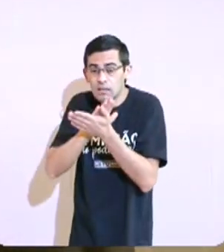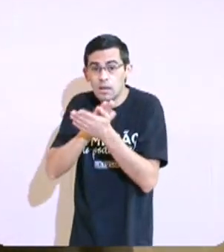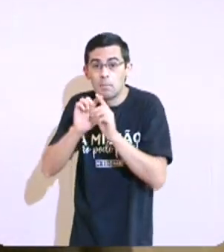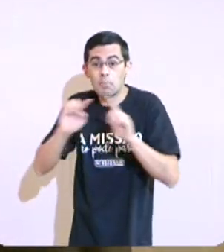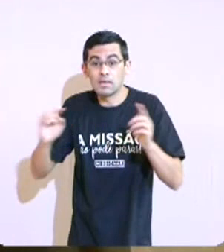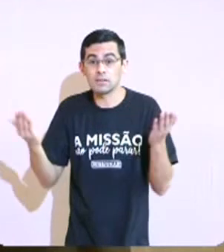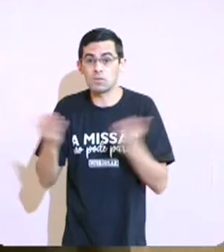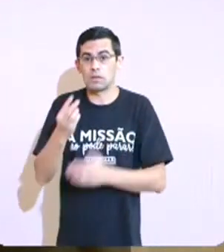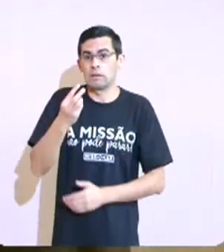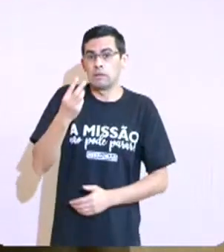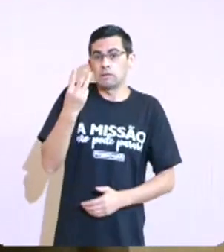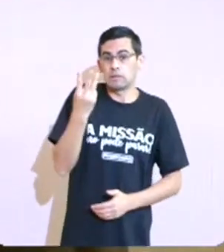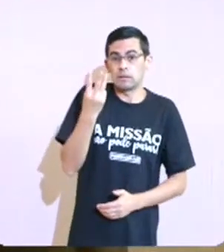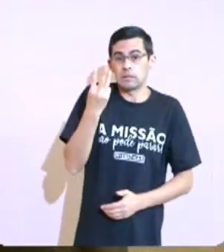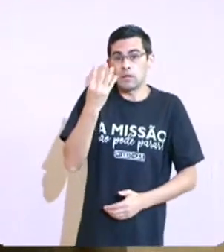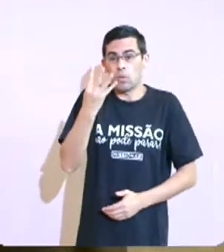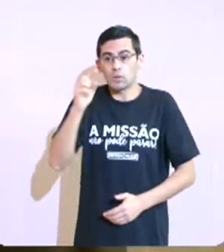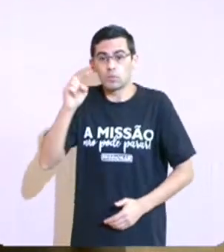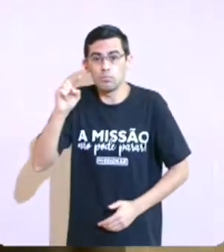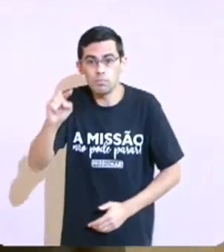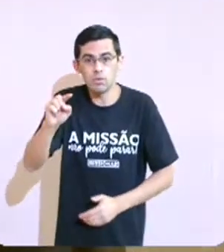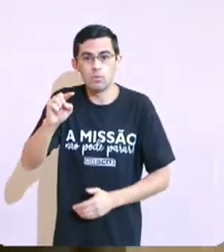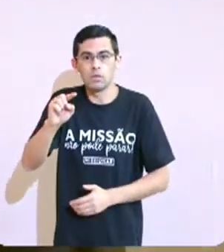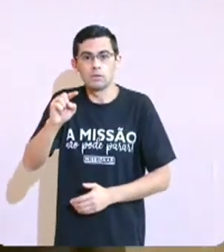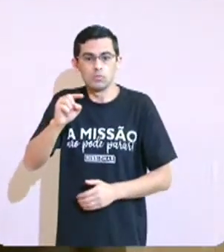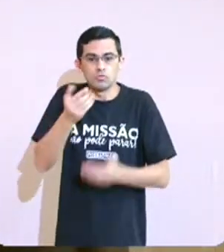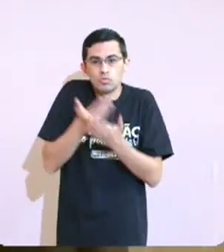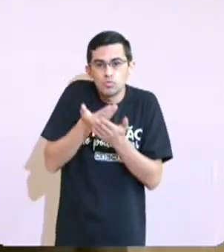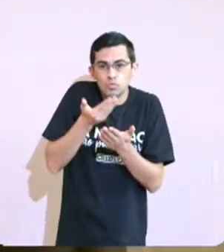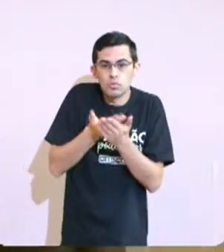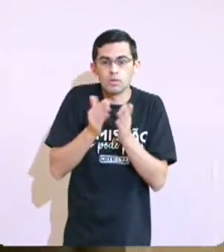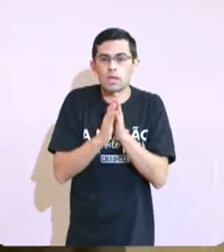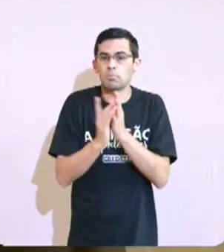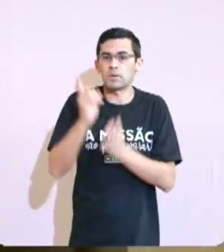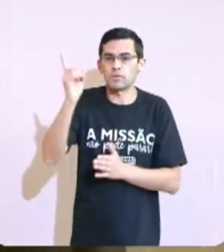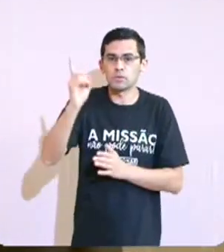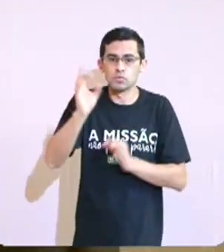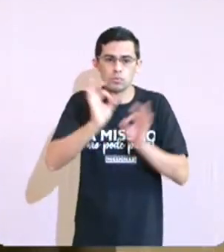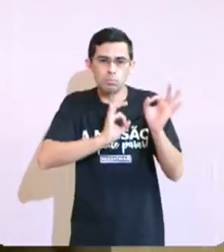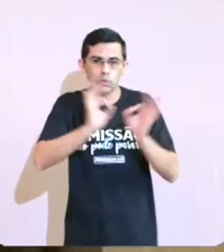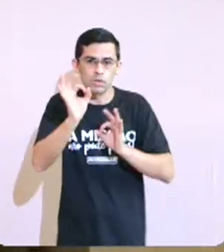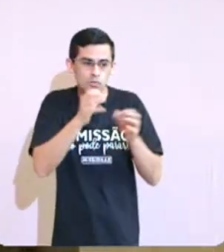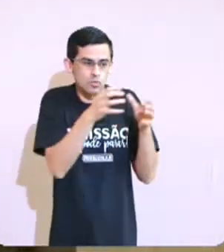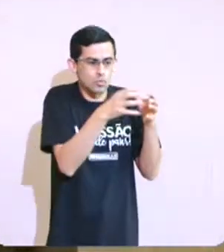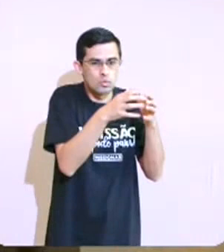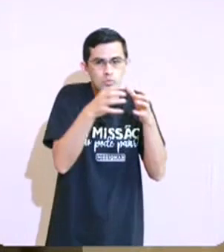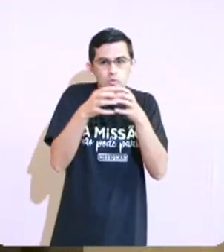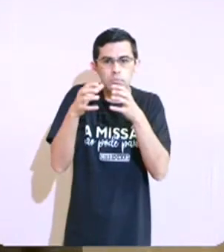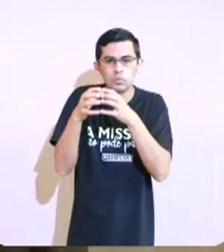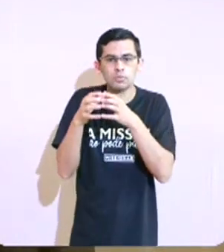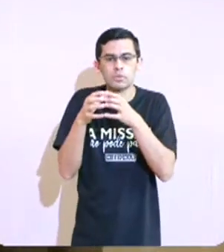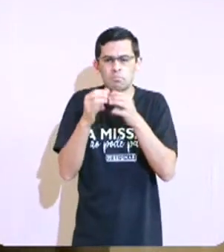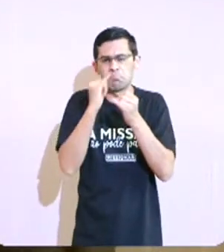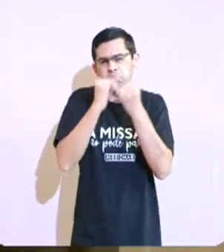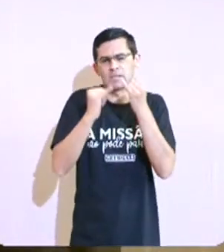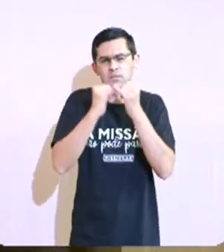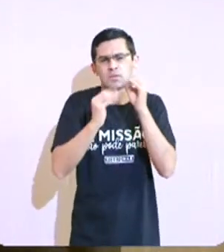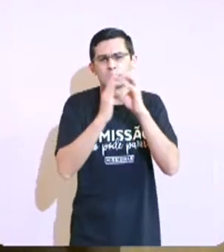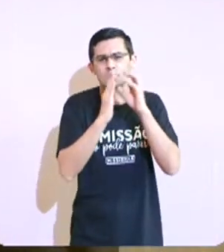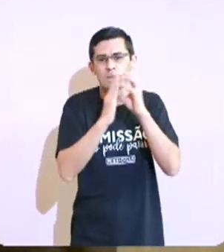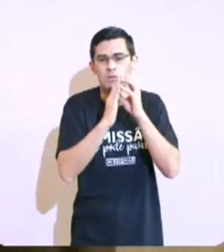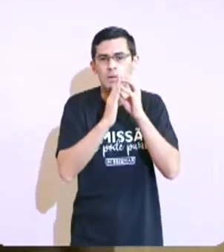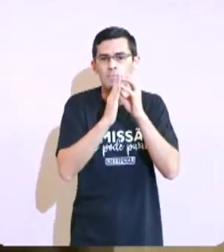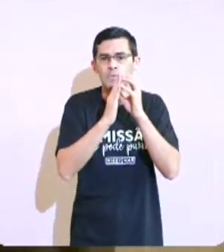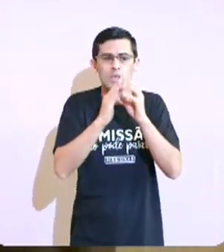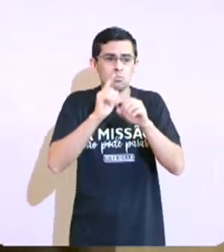com 34 mil afiliados na sua escola bíblica, no seu programa de pequenos grupos. Ninguém